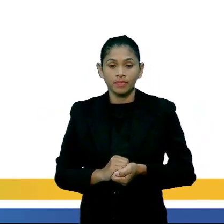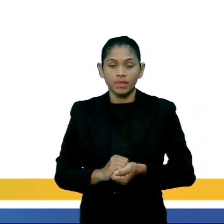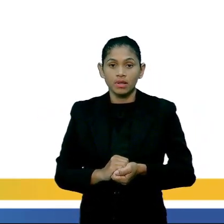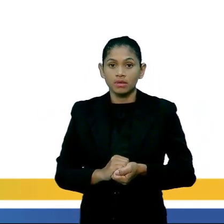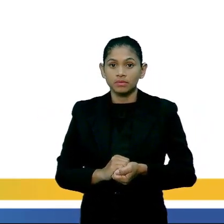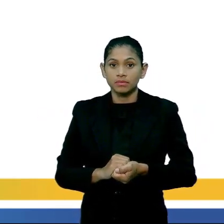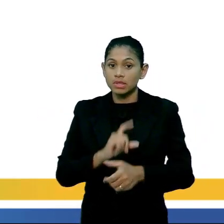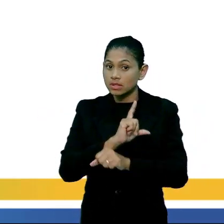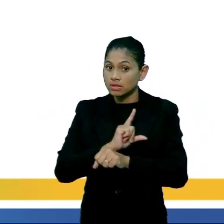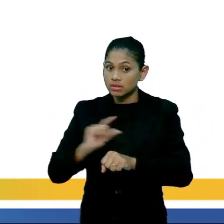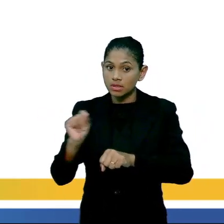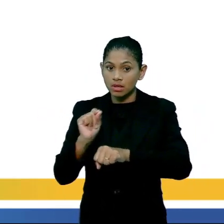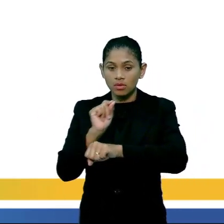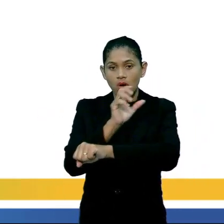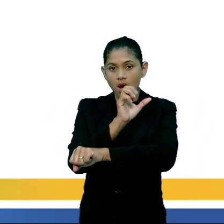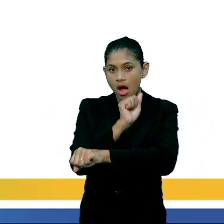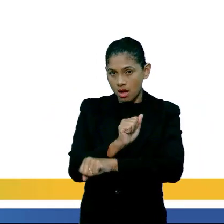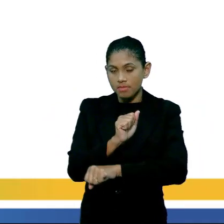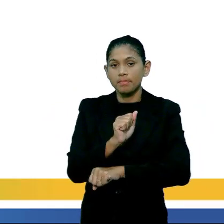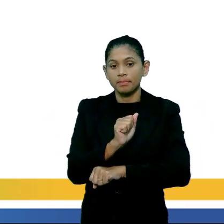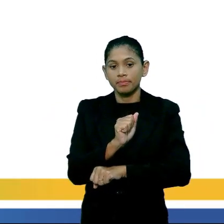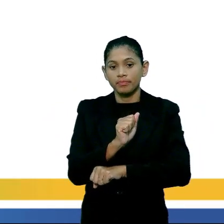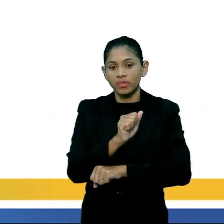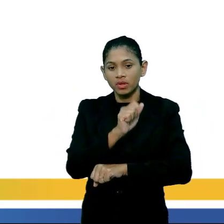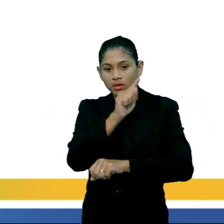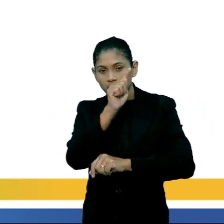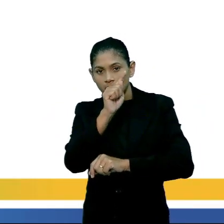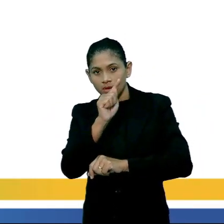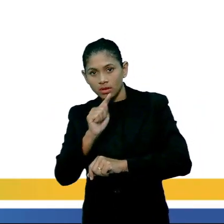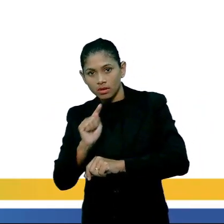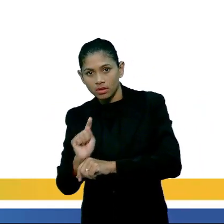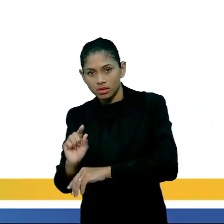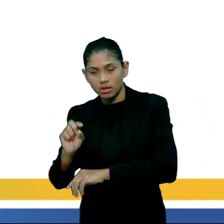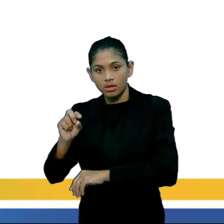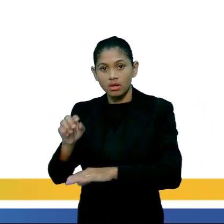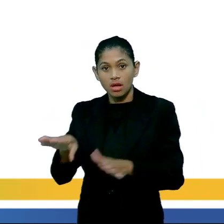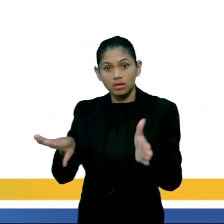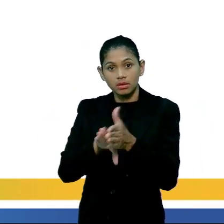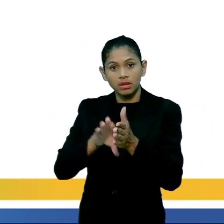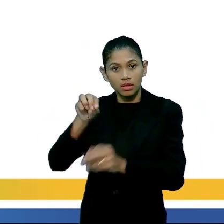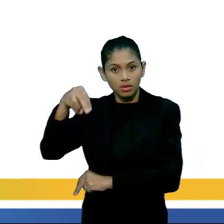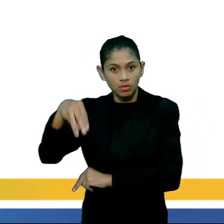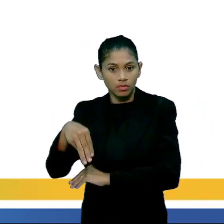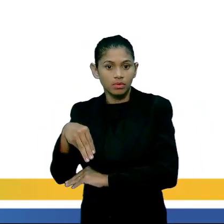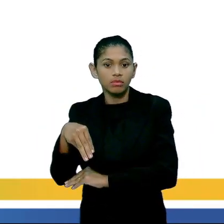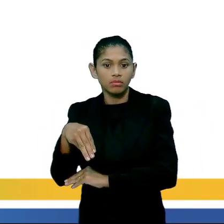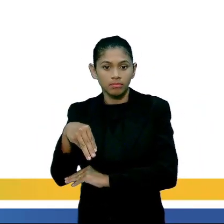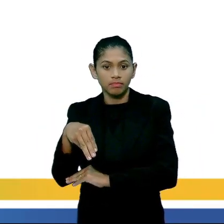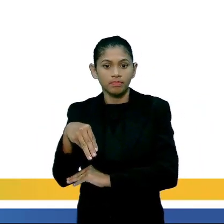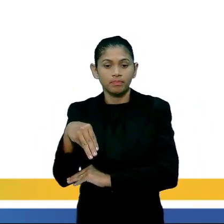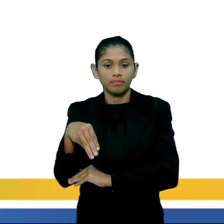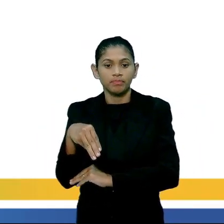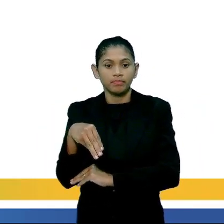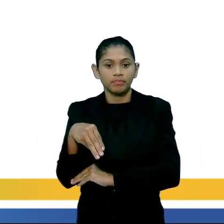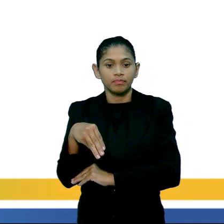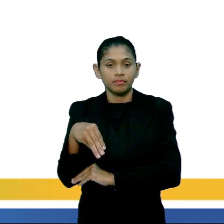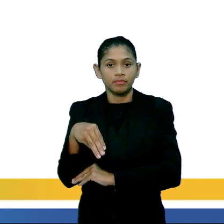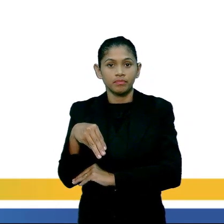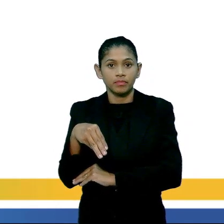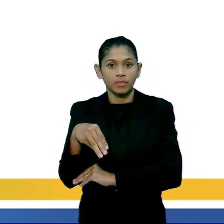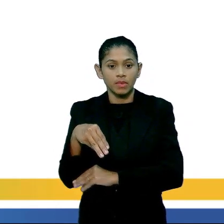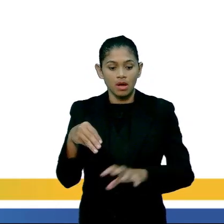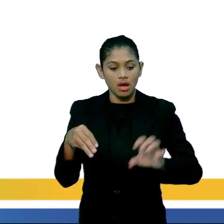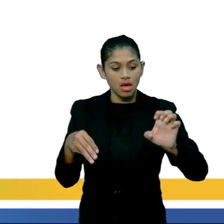aqui do ponto A, veio até esse ponto M, que está entre a aresta